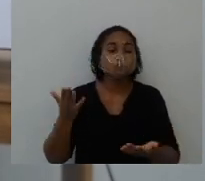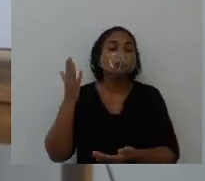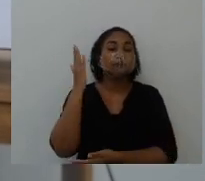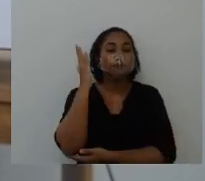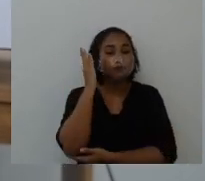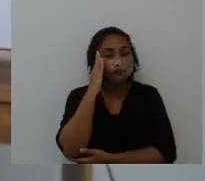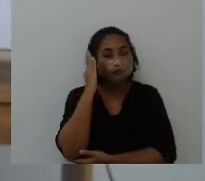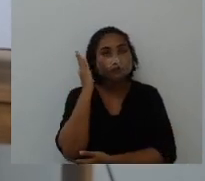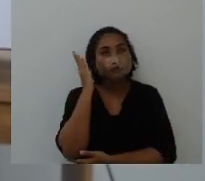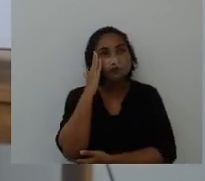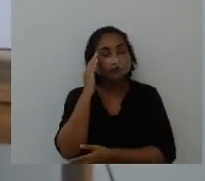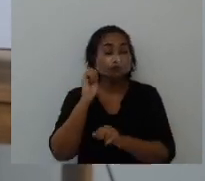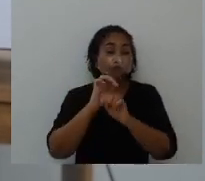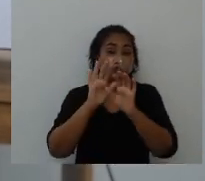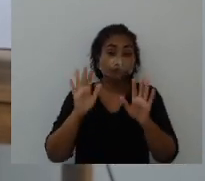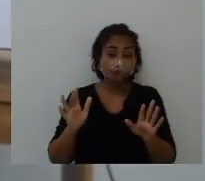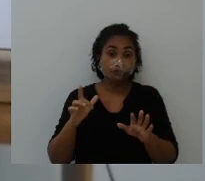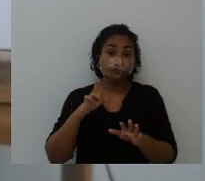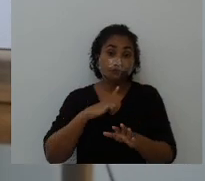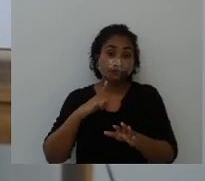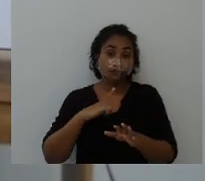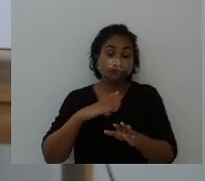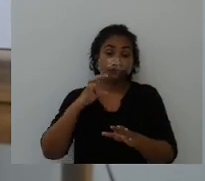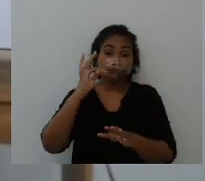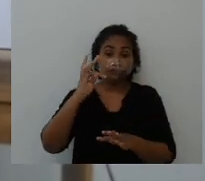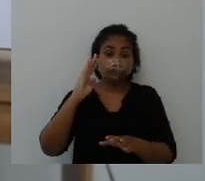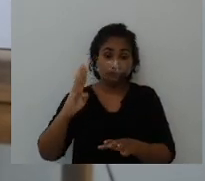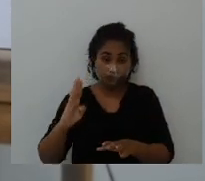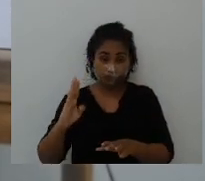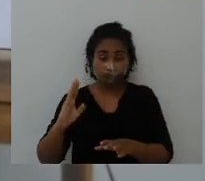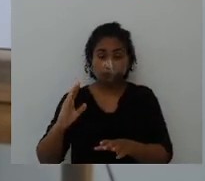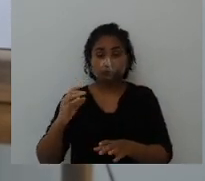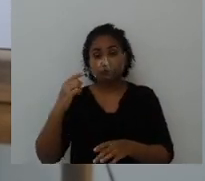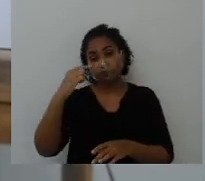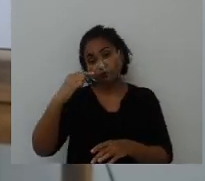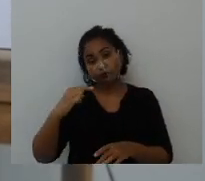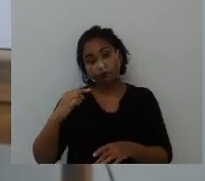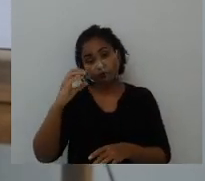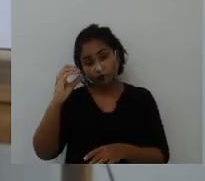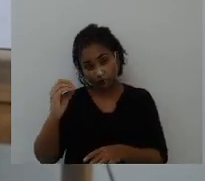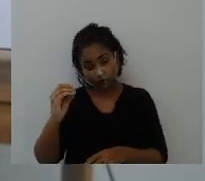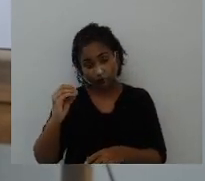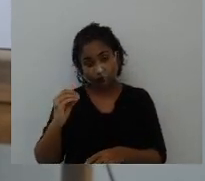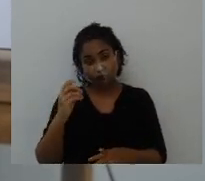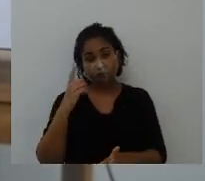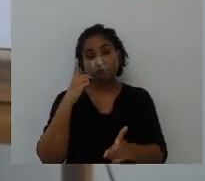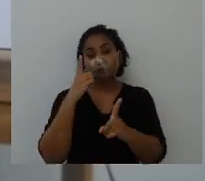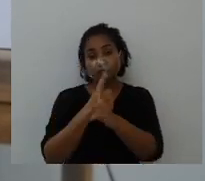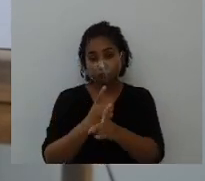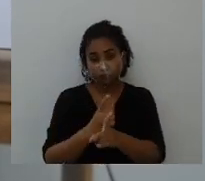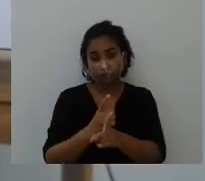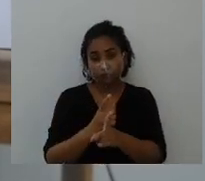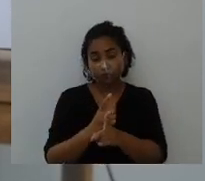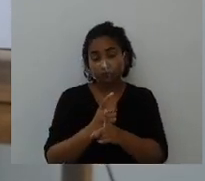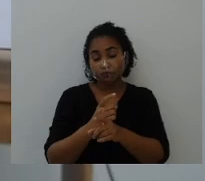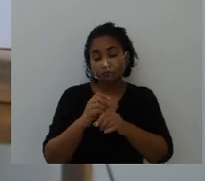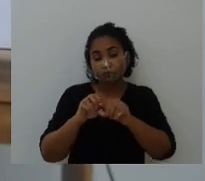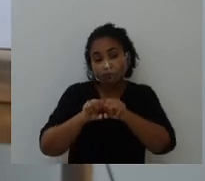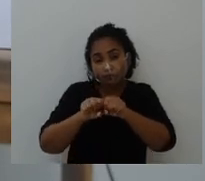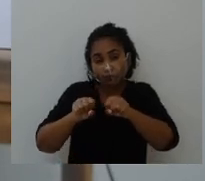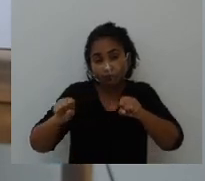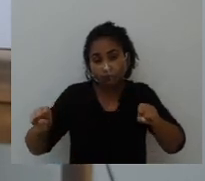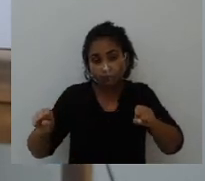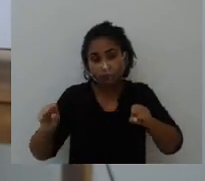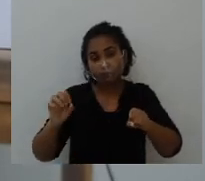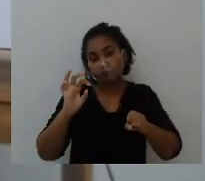então a força TB, você decompôs ela e achou uma componente na horizontal chamada